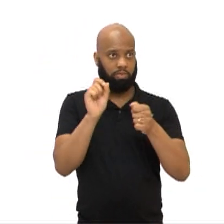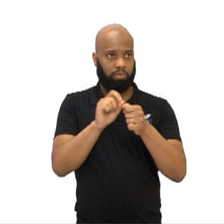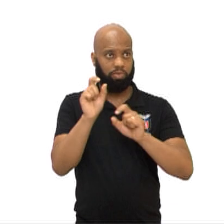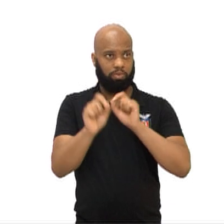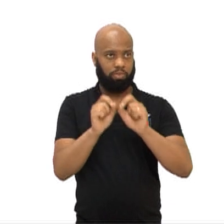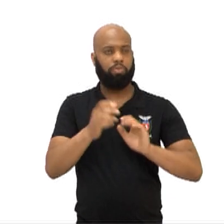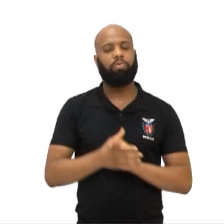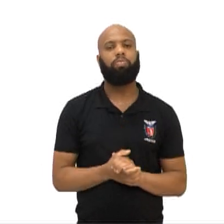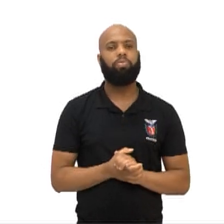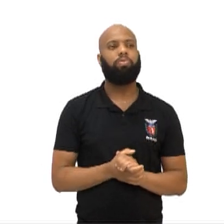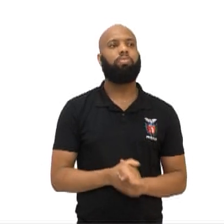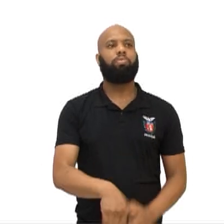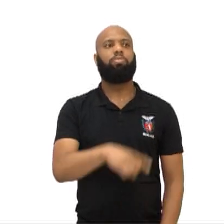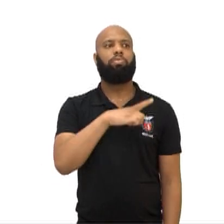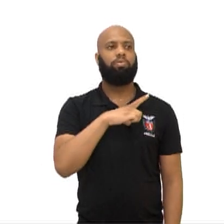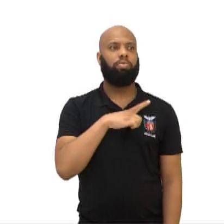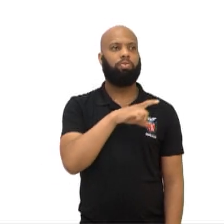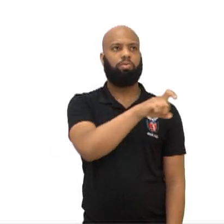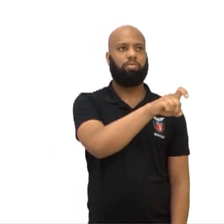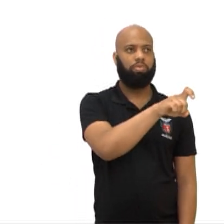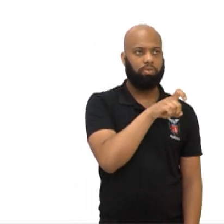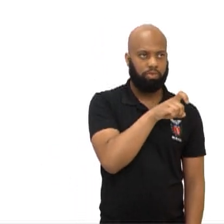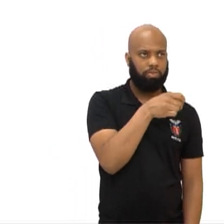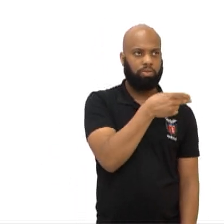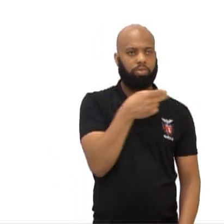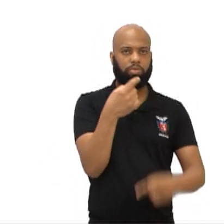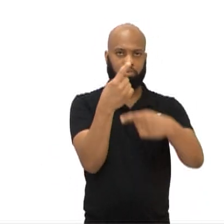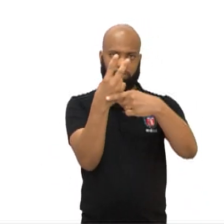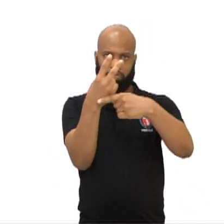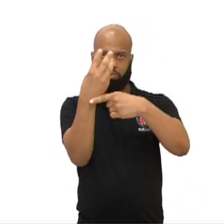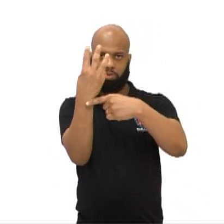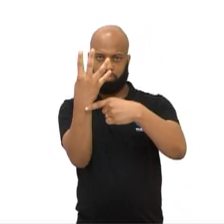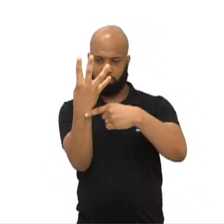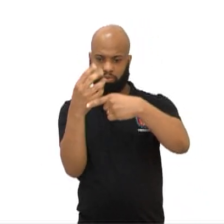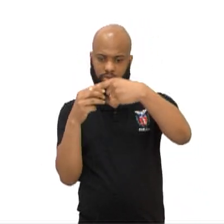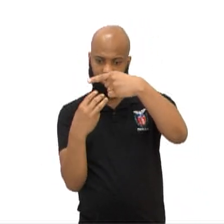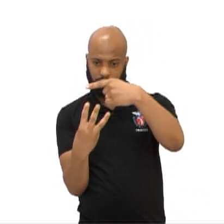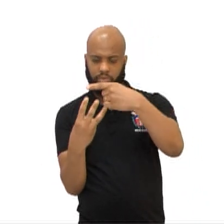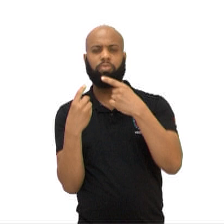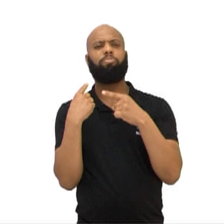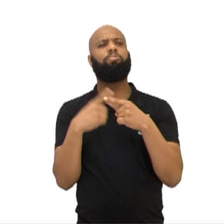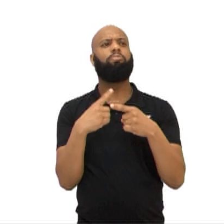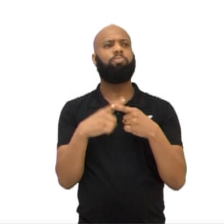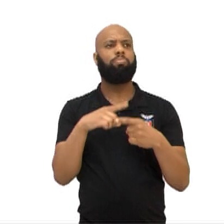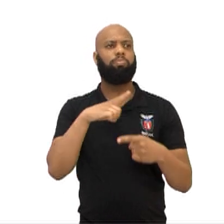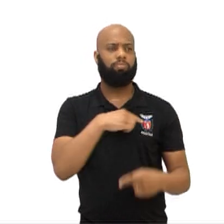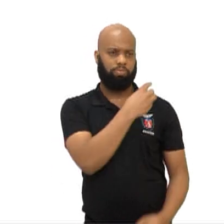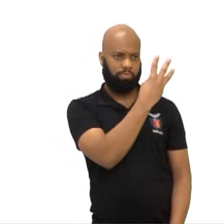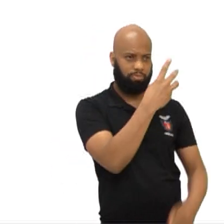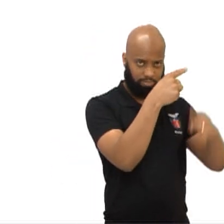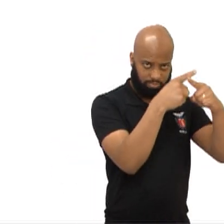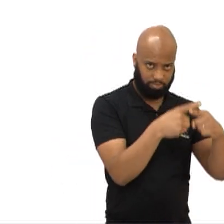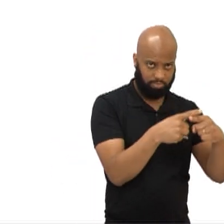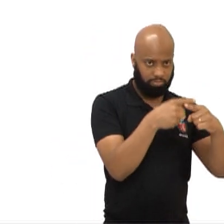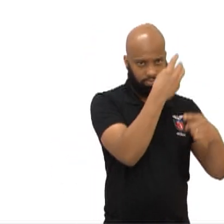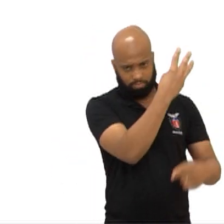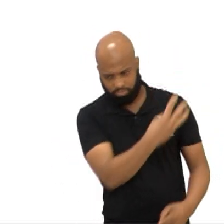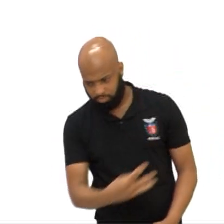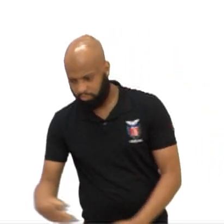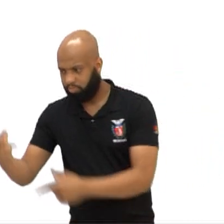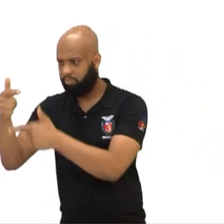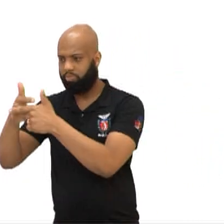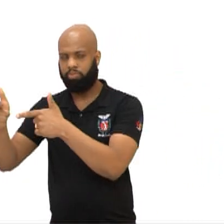aliás, multiplico 6 vezes 4, que é 24, e o meu 3 divido, e o meu 24 por 3. Então, eu vou